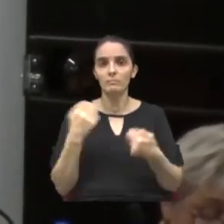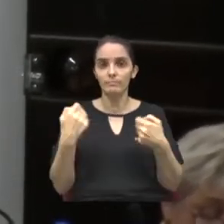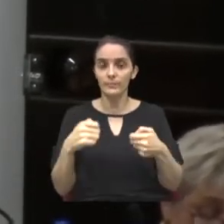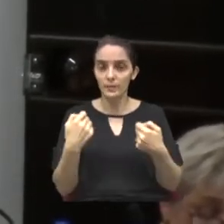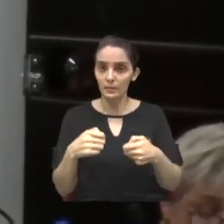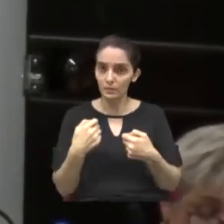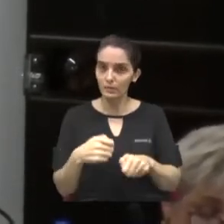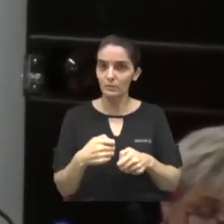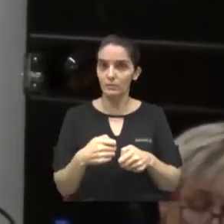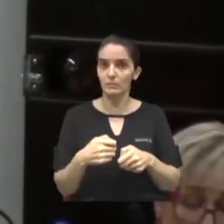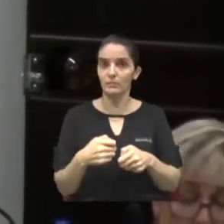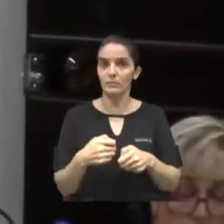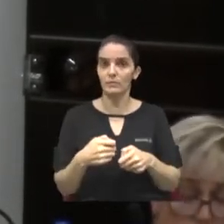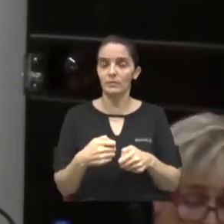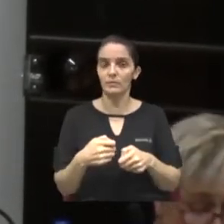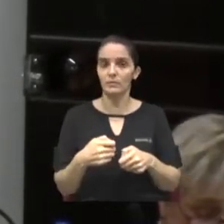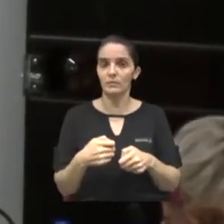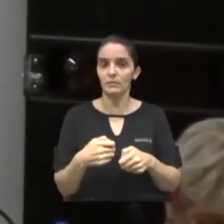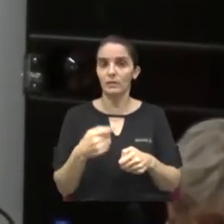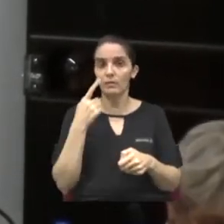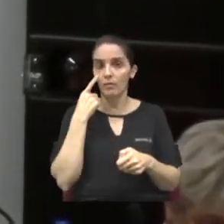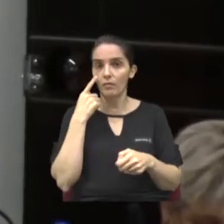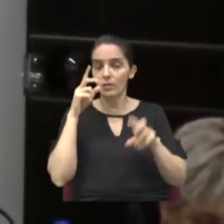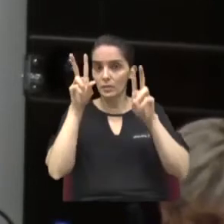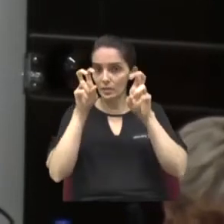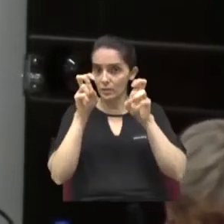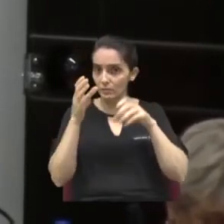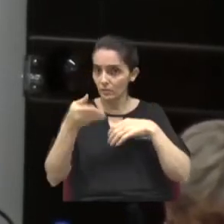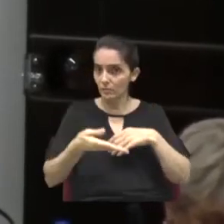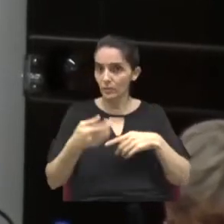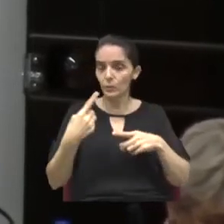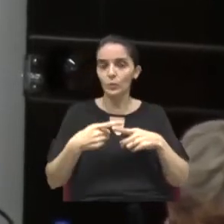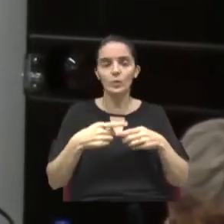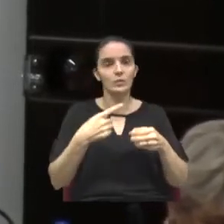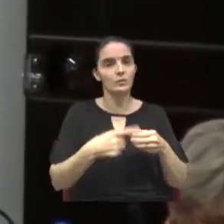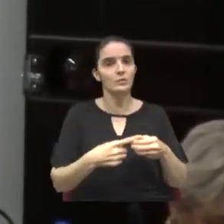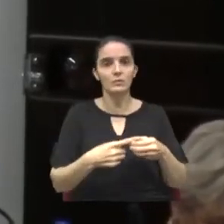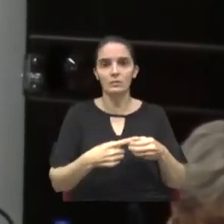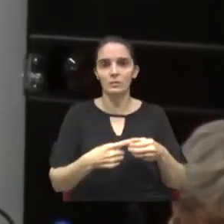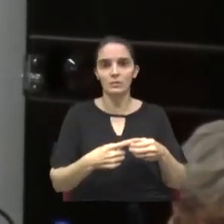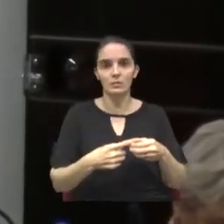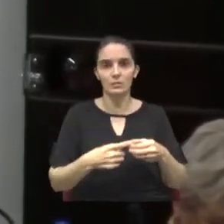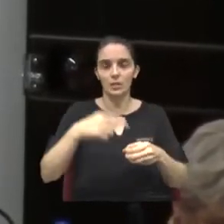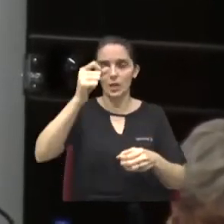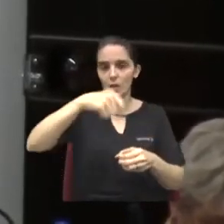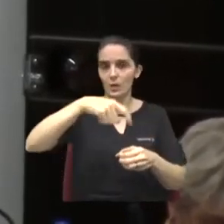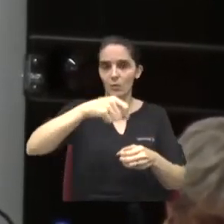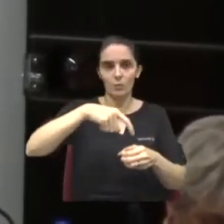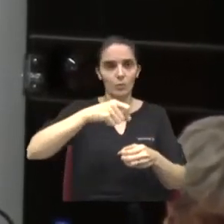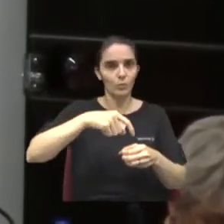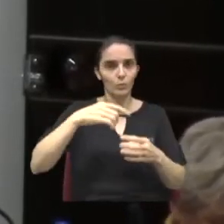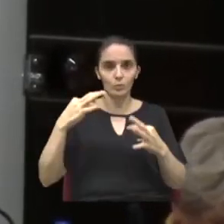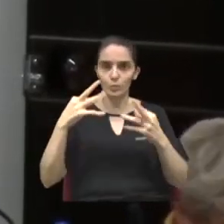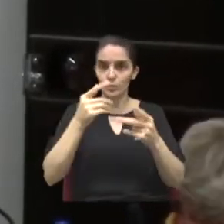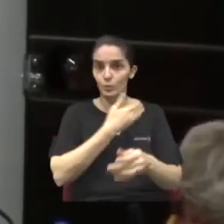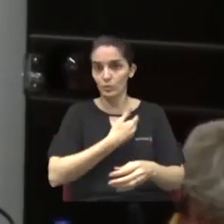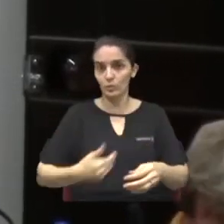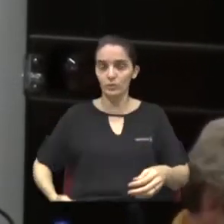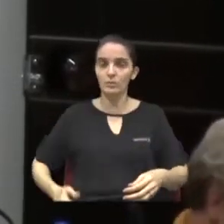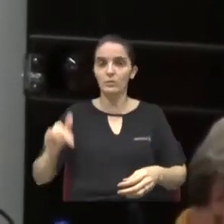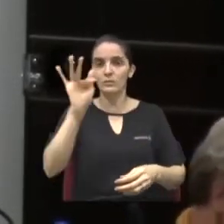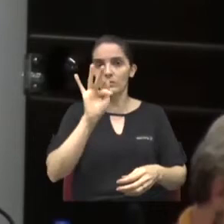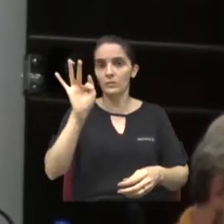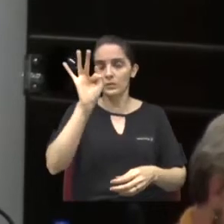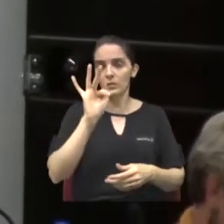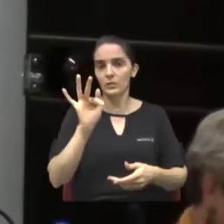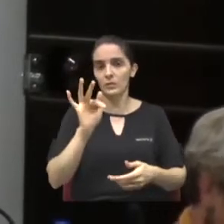precisa levar esse assunto, porque o município hoje que não detém parte do imposto arrecadado, vai tudo para o governo federal,